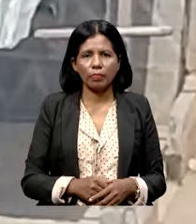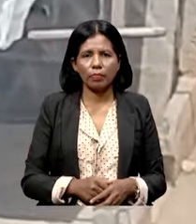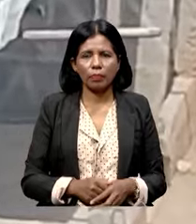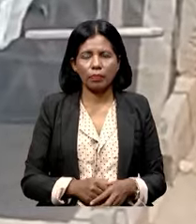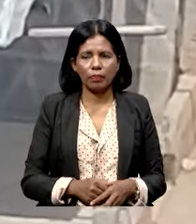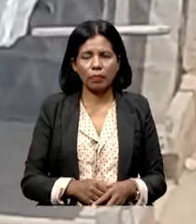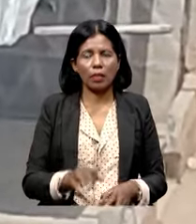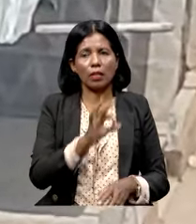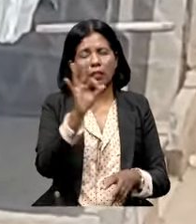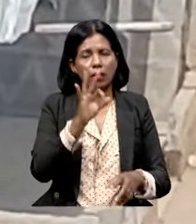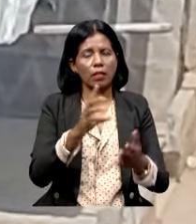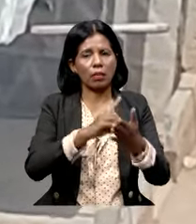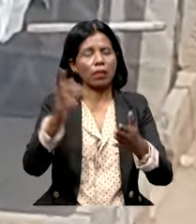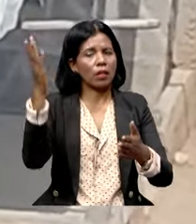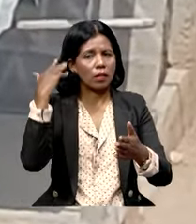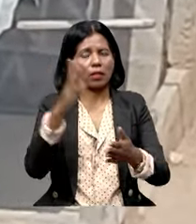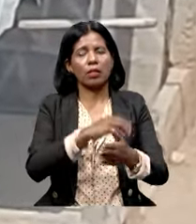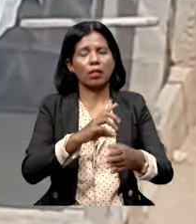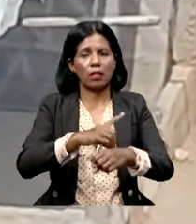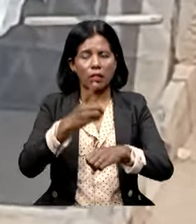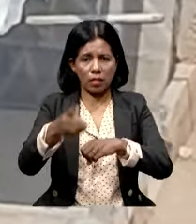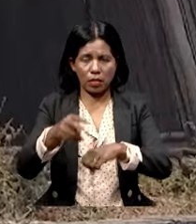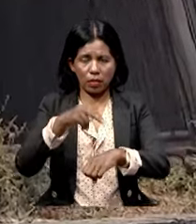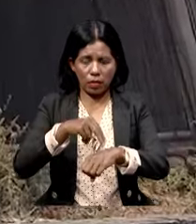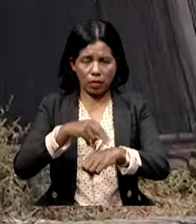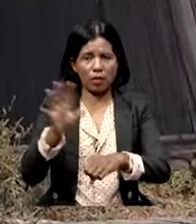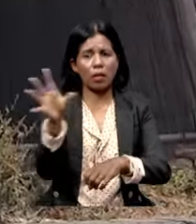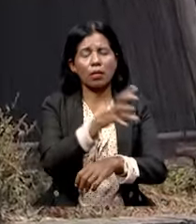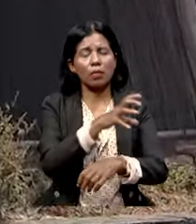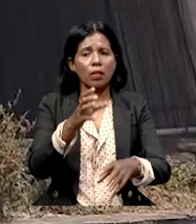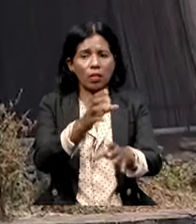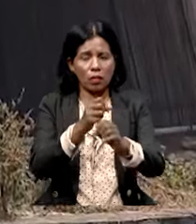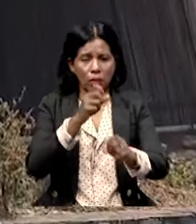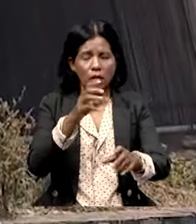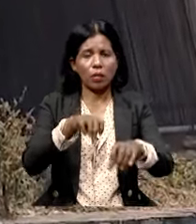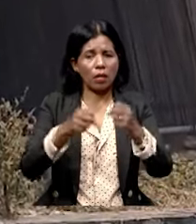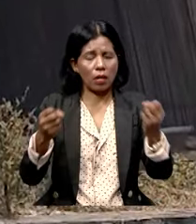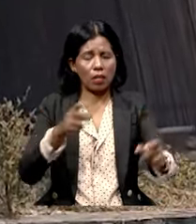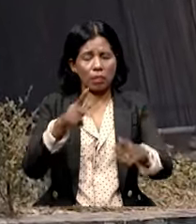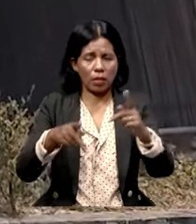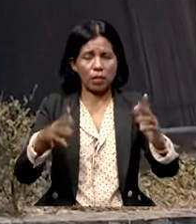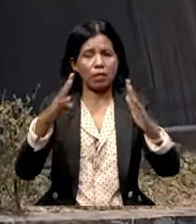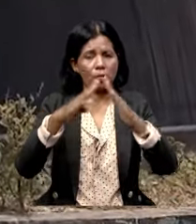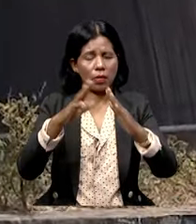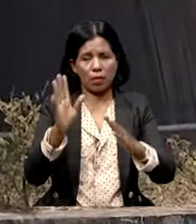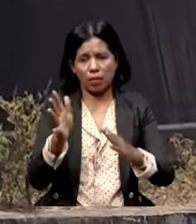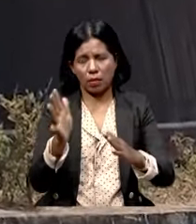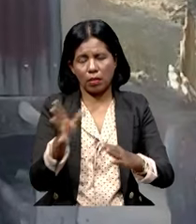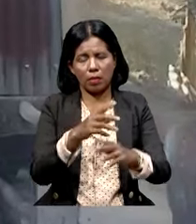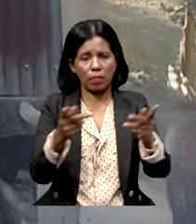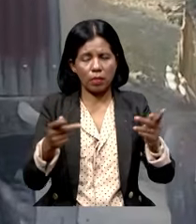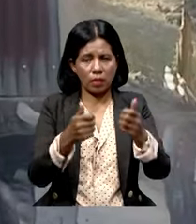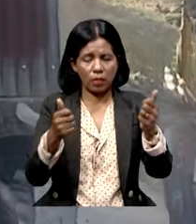E sexta-feira, semana cotuga, acontece desastres naturais a Nimbot, Horisobo, comunidade de Uma, Ramuto Climanul Resin e a posto